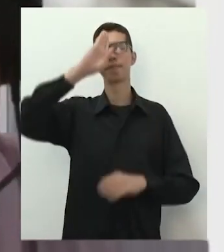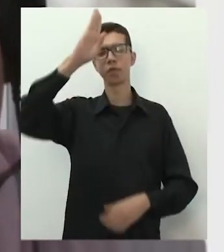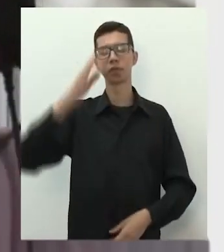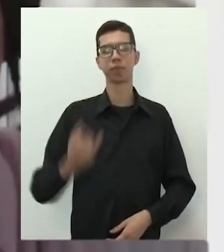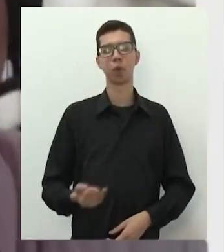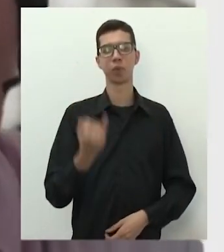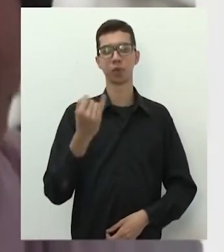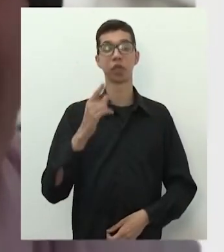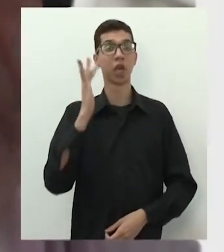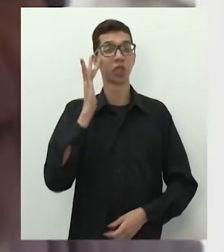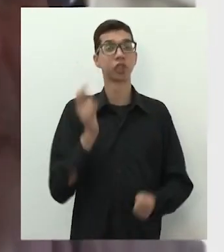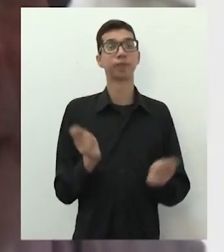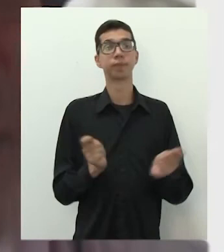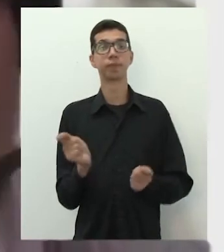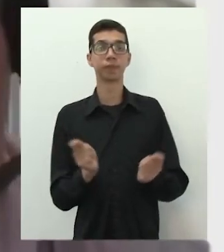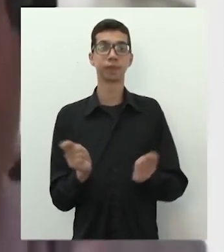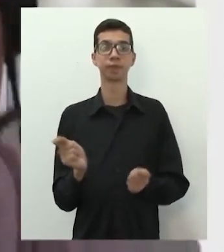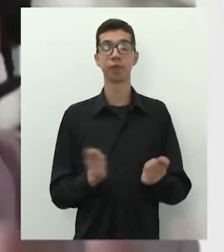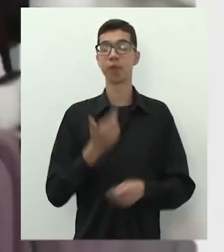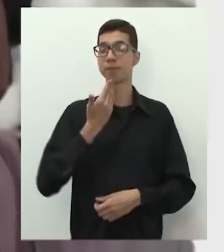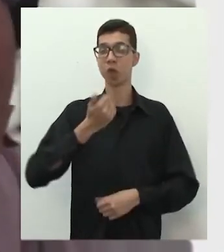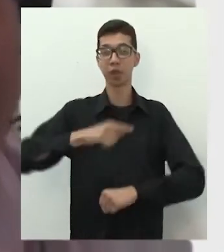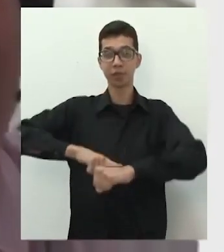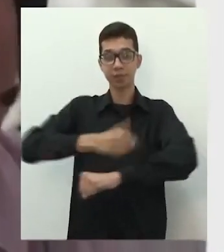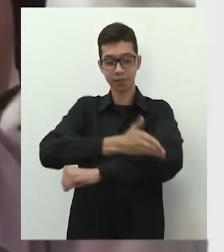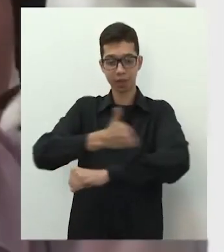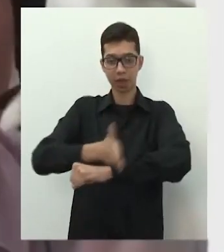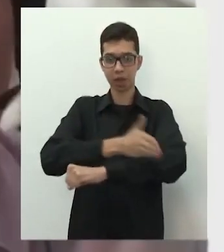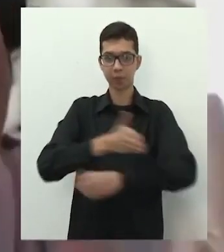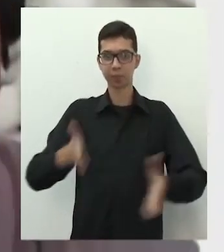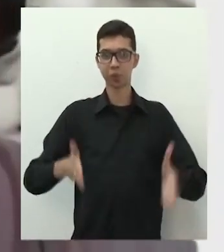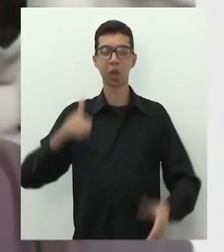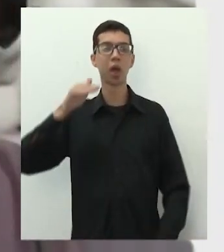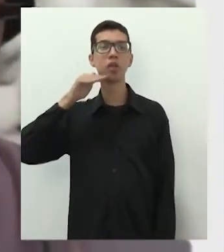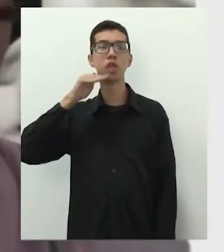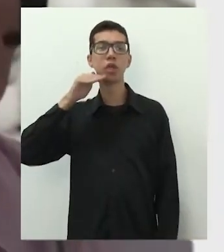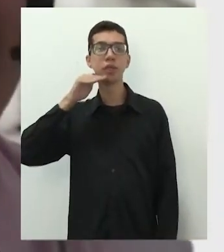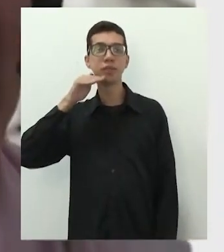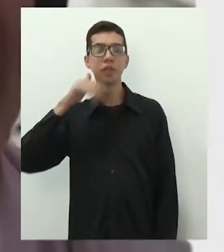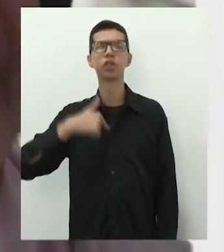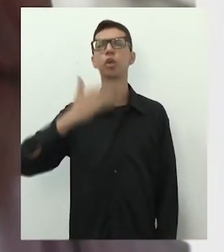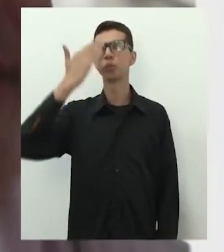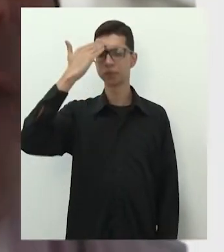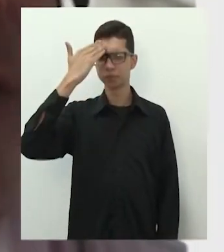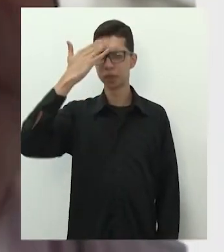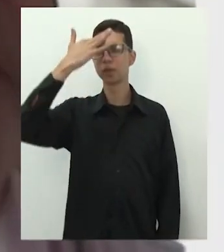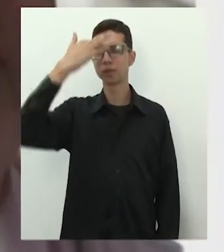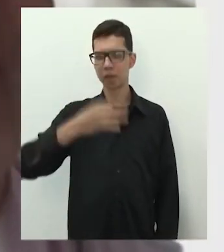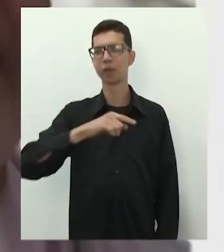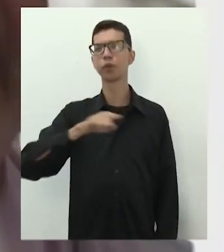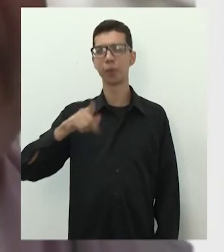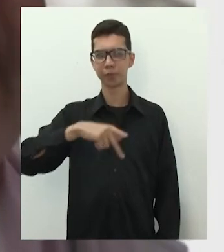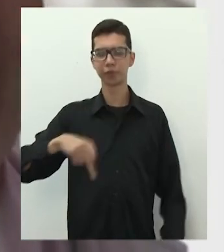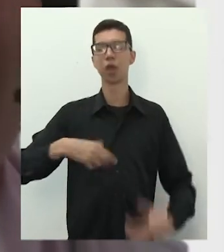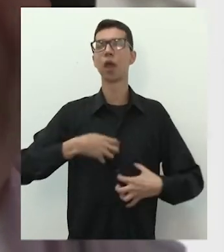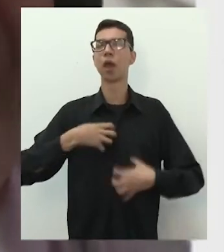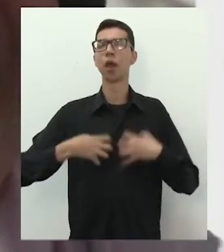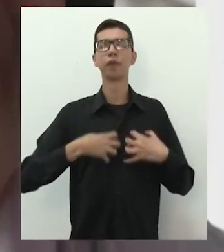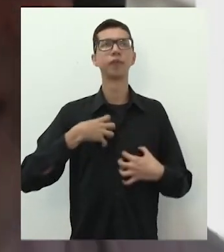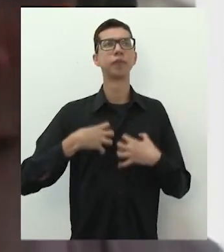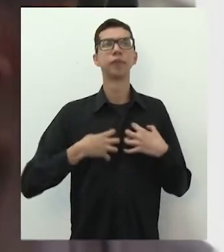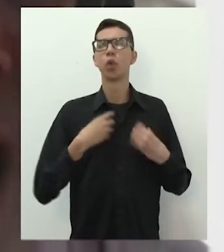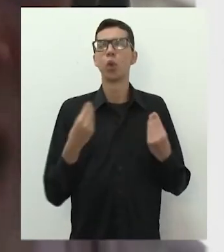mãe definiu quais são as 4 grandes regras que ela quer para o seu adolescente, que vai ser diferente dos filhos da Tânia, dos meus filhos, do filho de